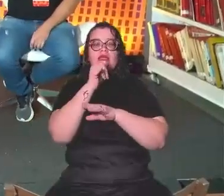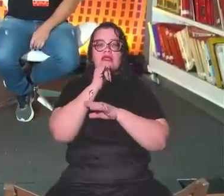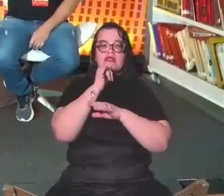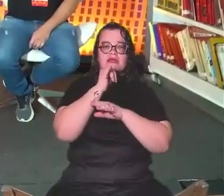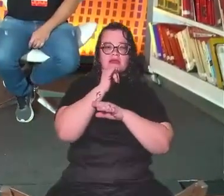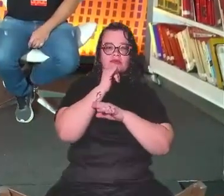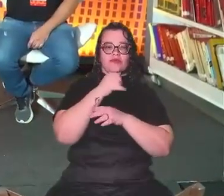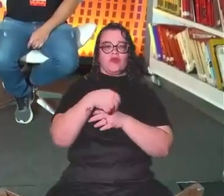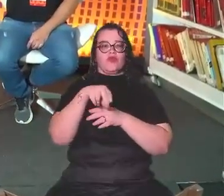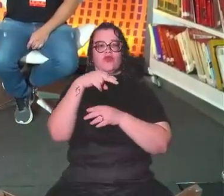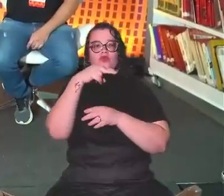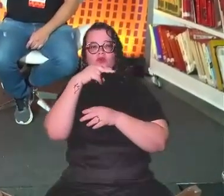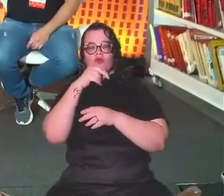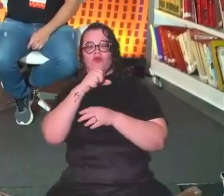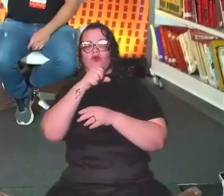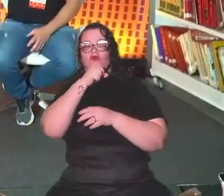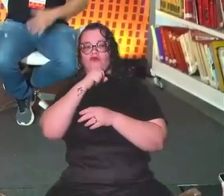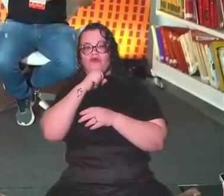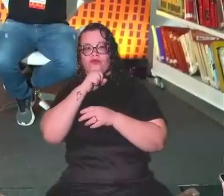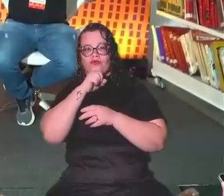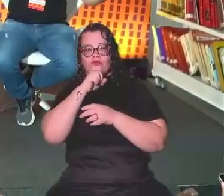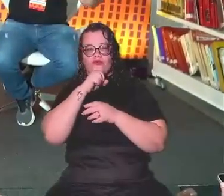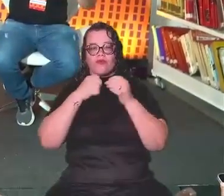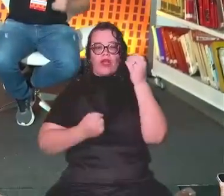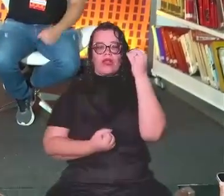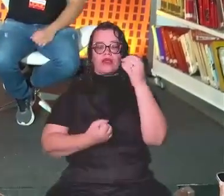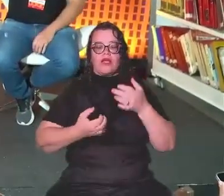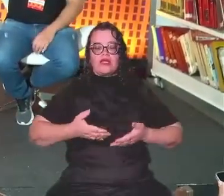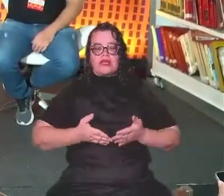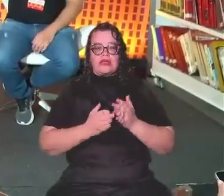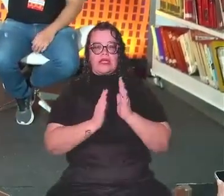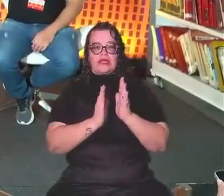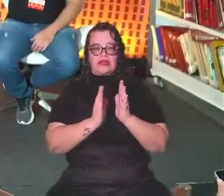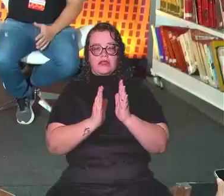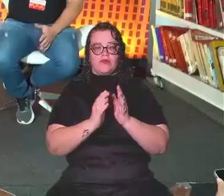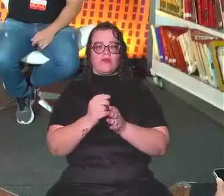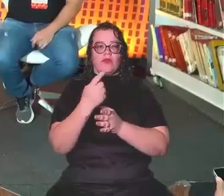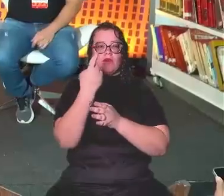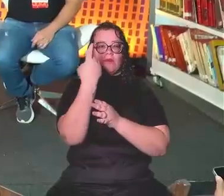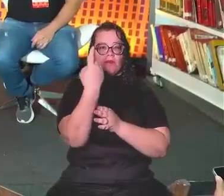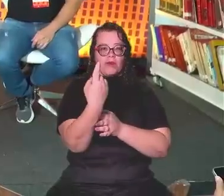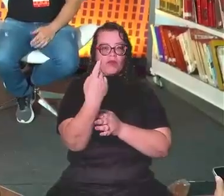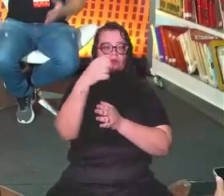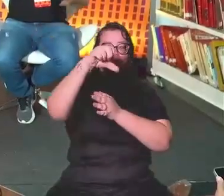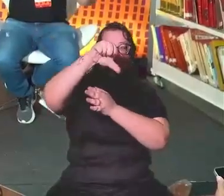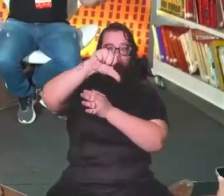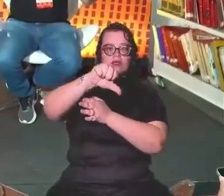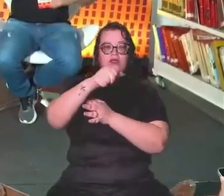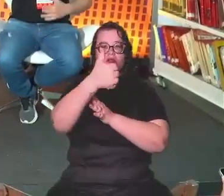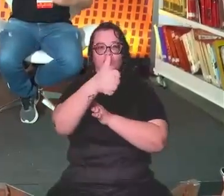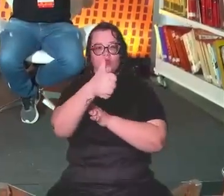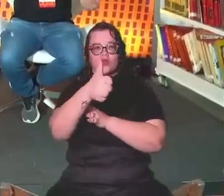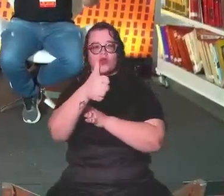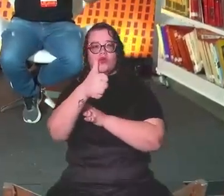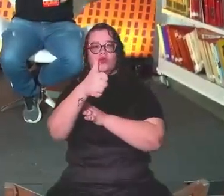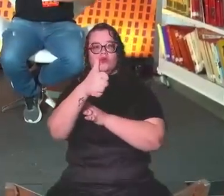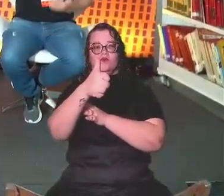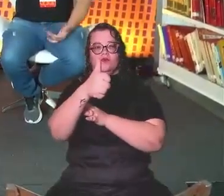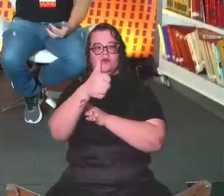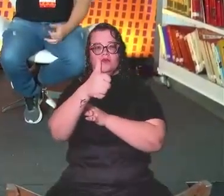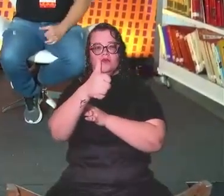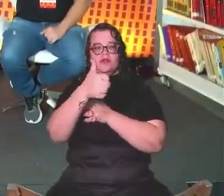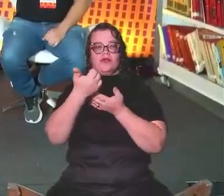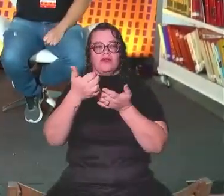roxo, vermelho, amarelo e branco. Pendurado no lado direito do banner se encontra uma TV que passa ao vivo a roda de conversa em